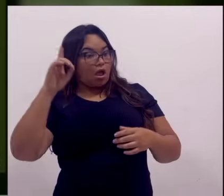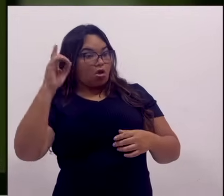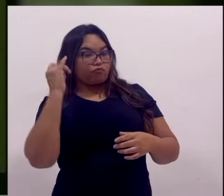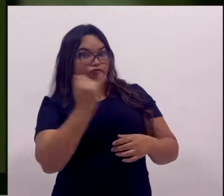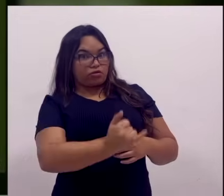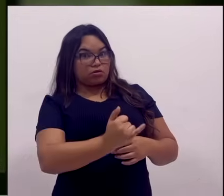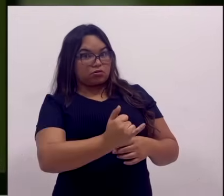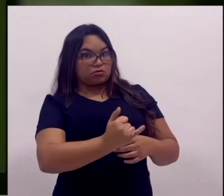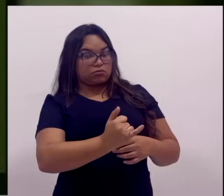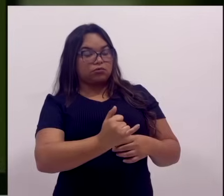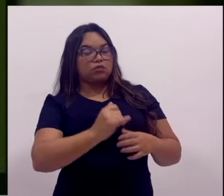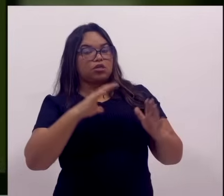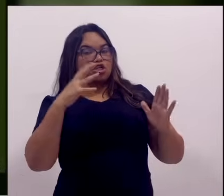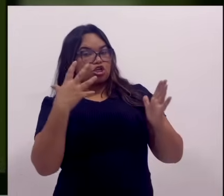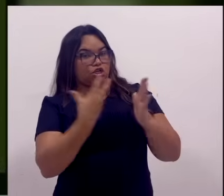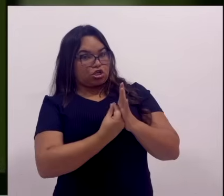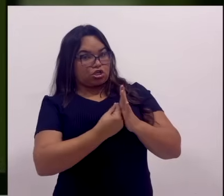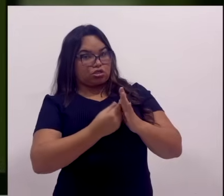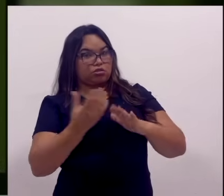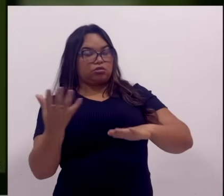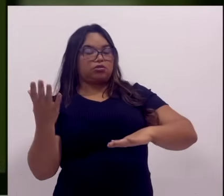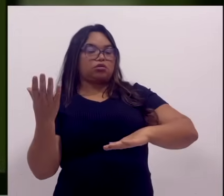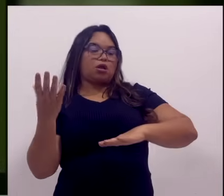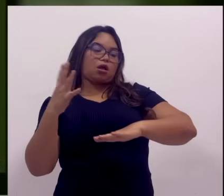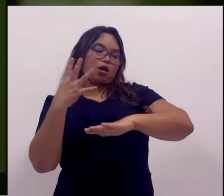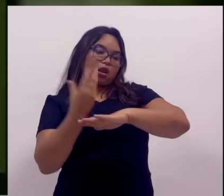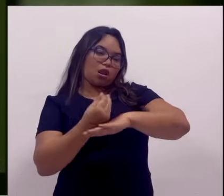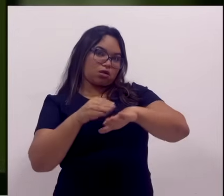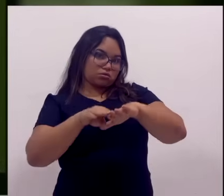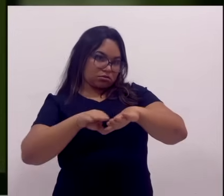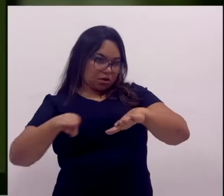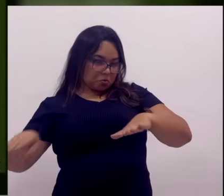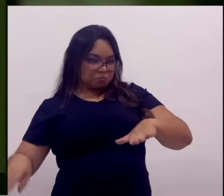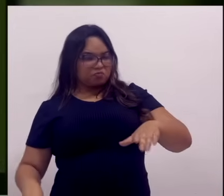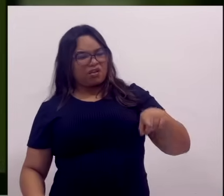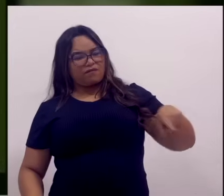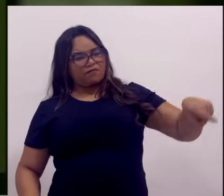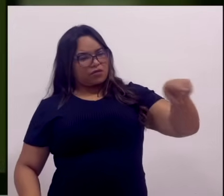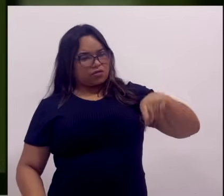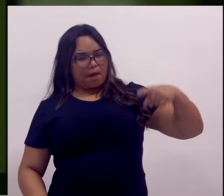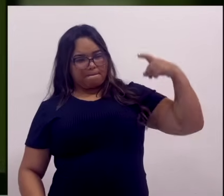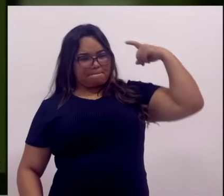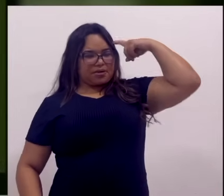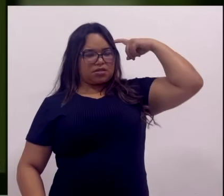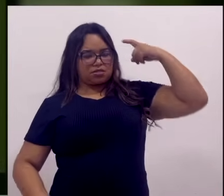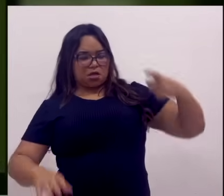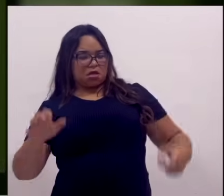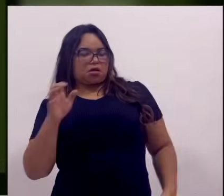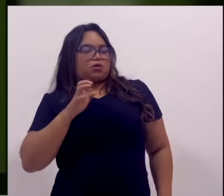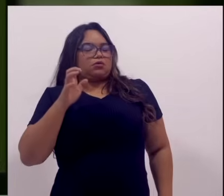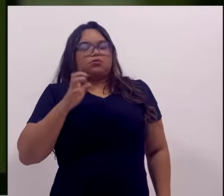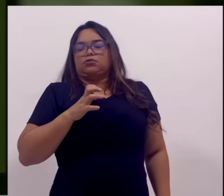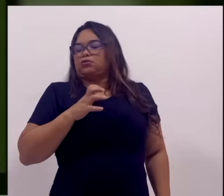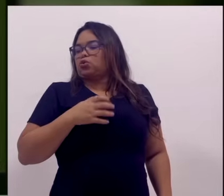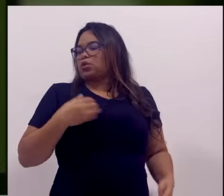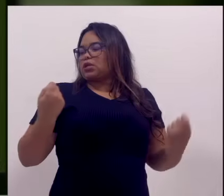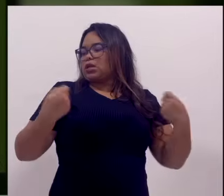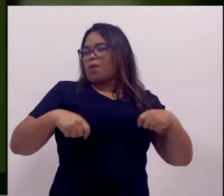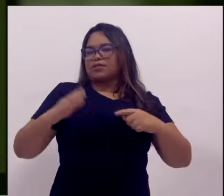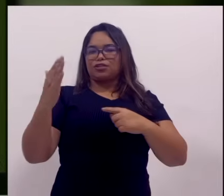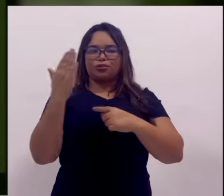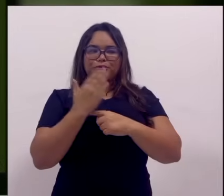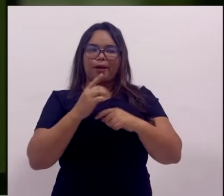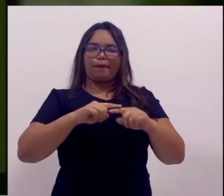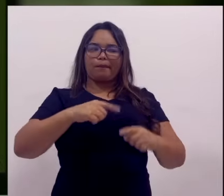E por que tu dizes, sou rico e abastado e de nada necessito, e não sabes que tu